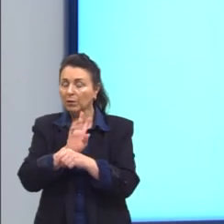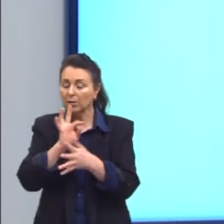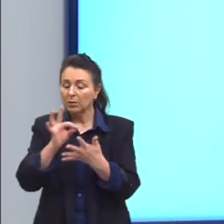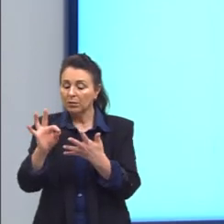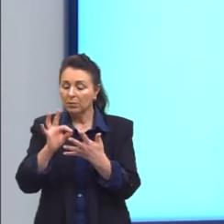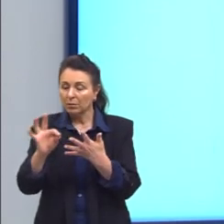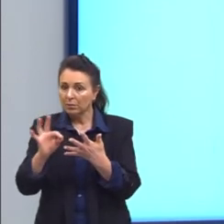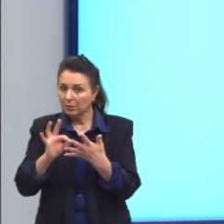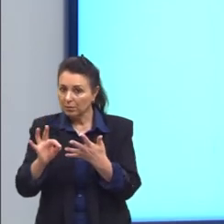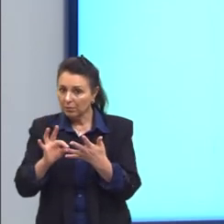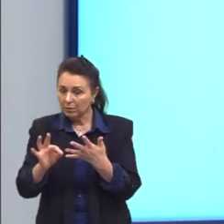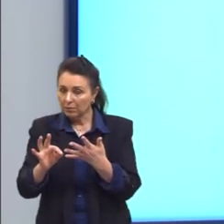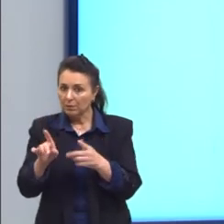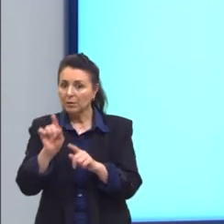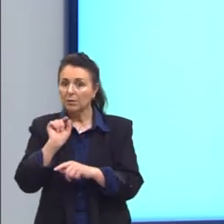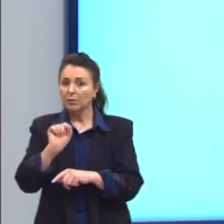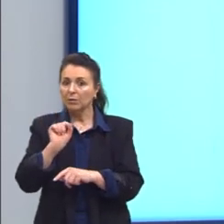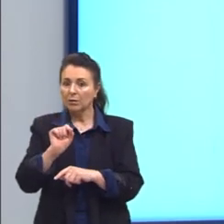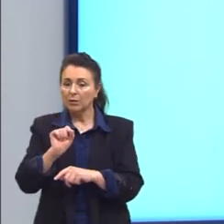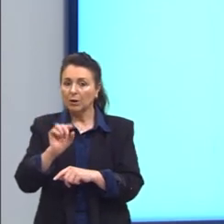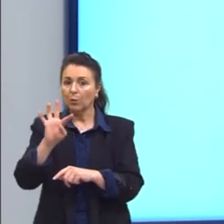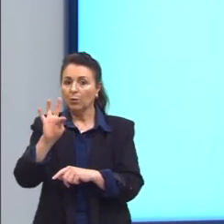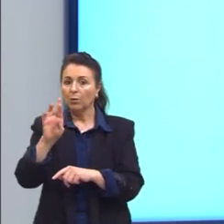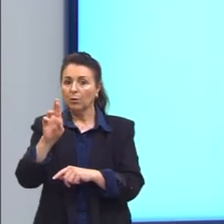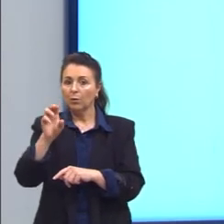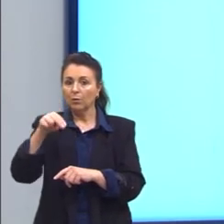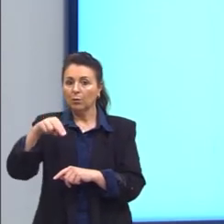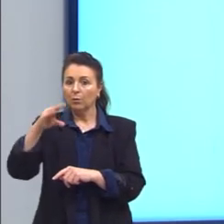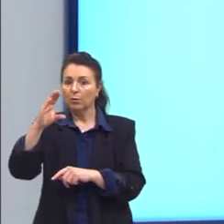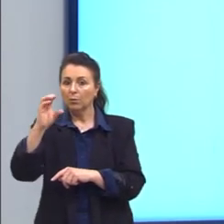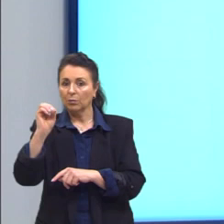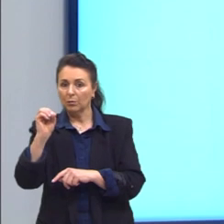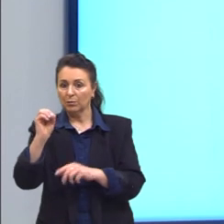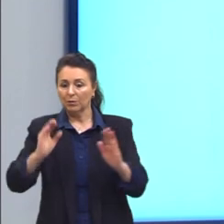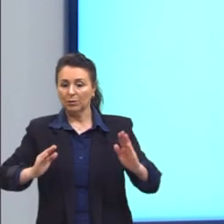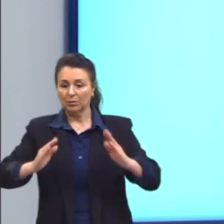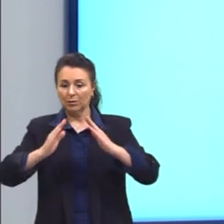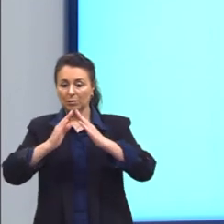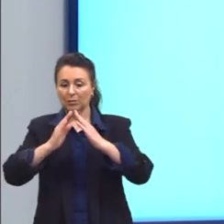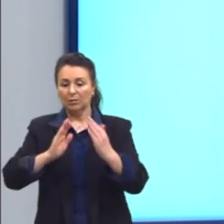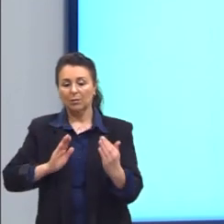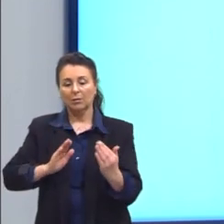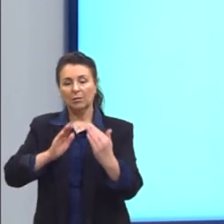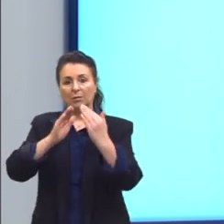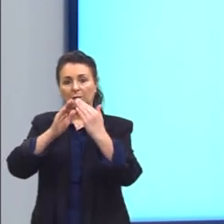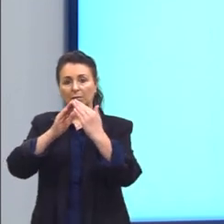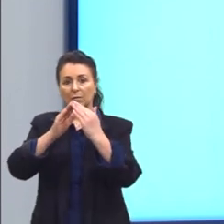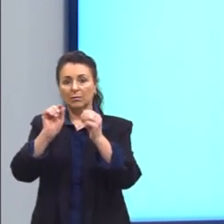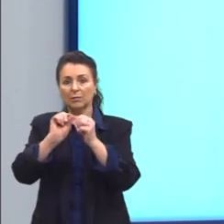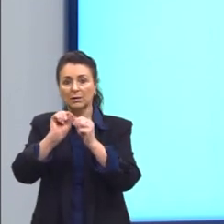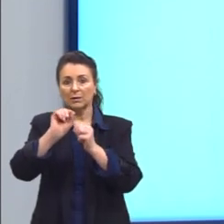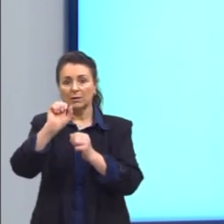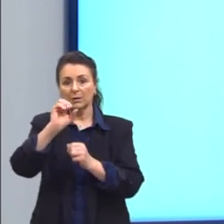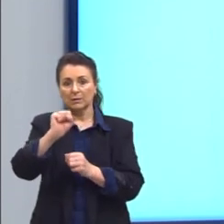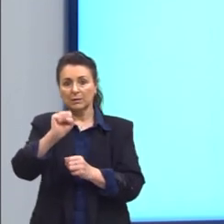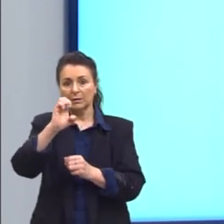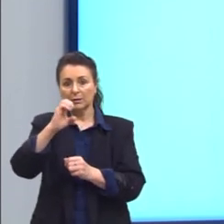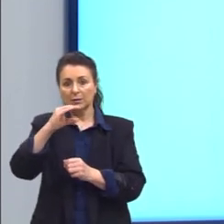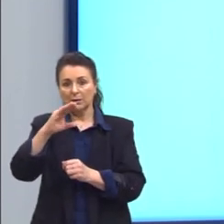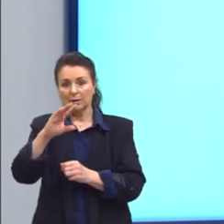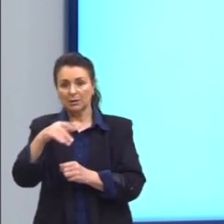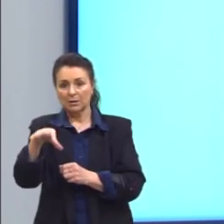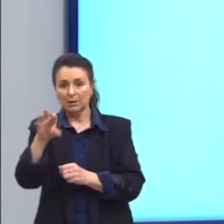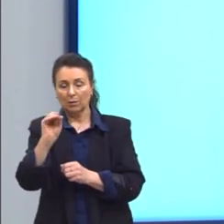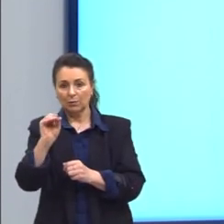gente estuda que é o que nós chamamos de tronco de pirâmide quando fazemos a secção transversal na